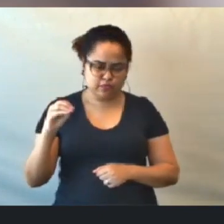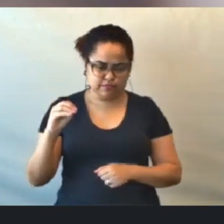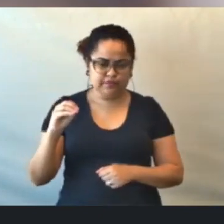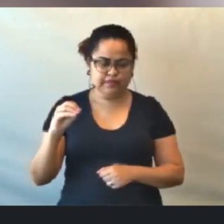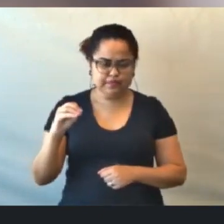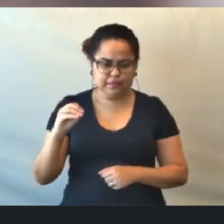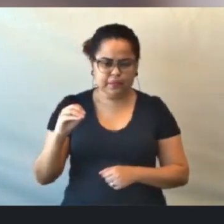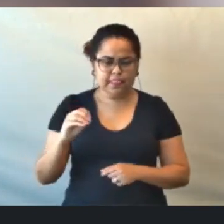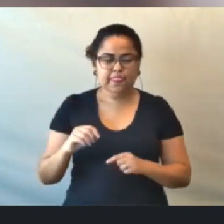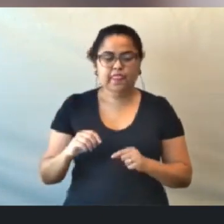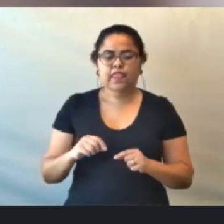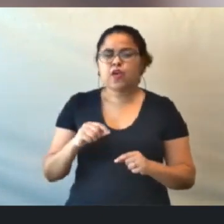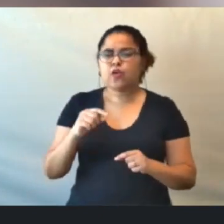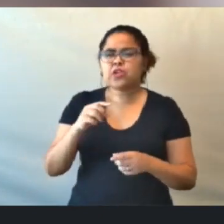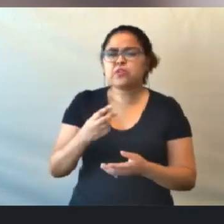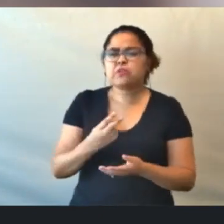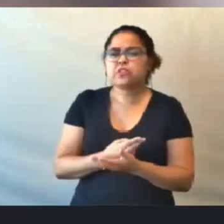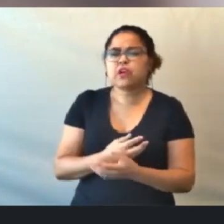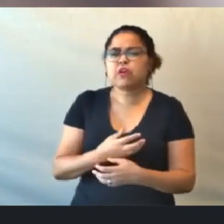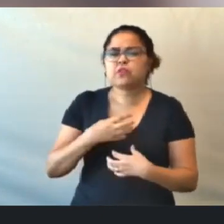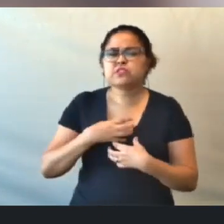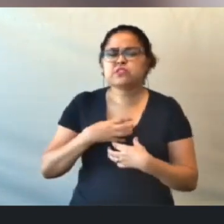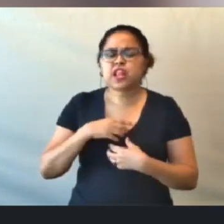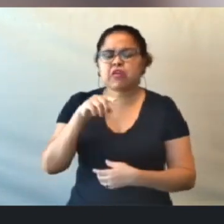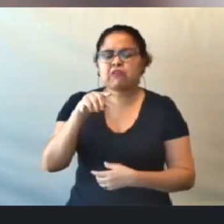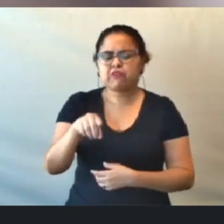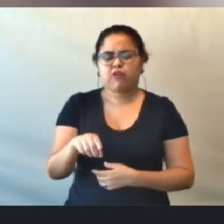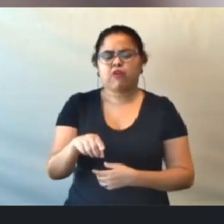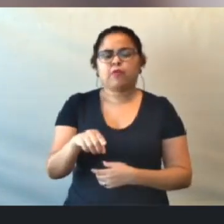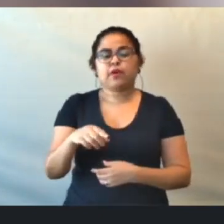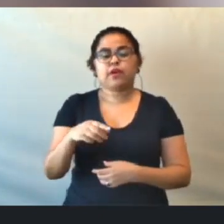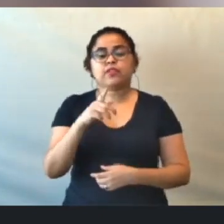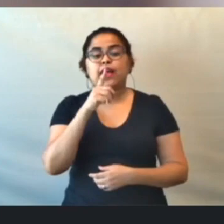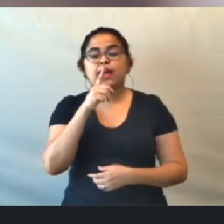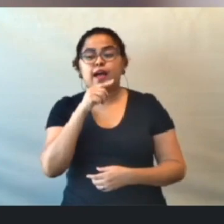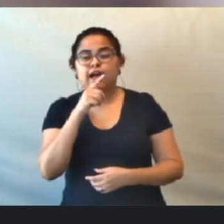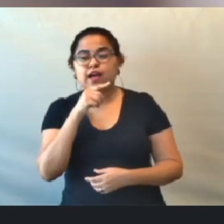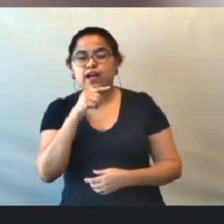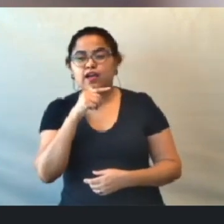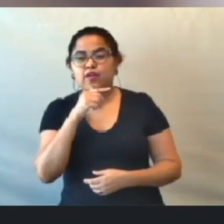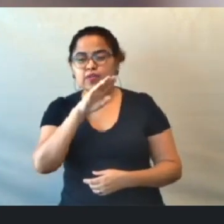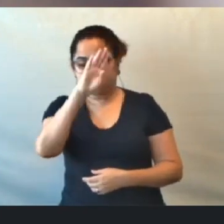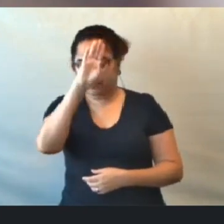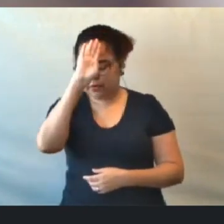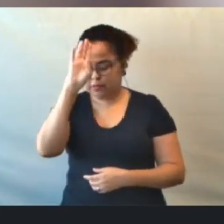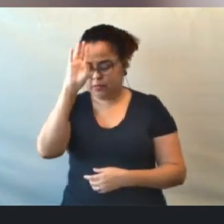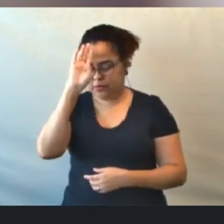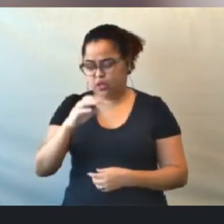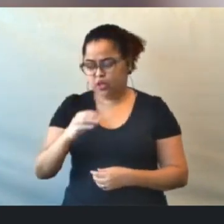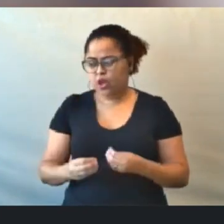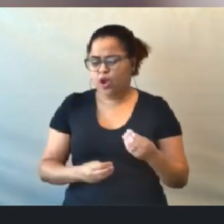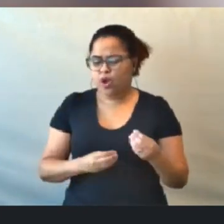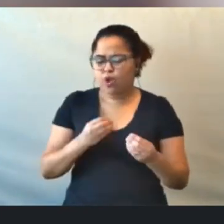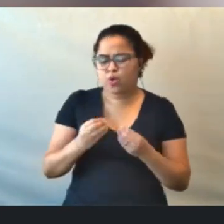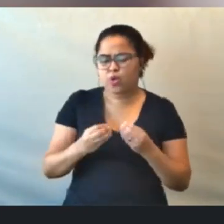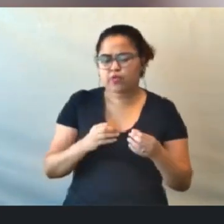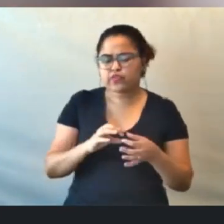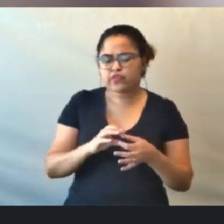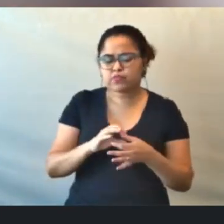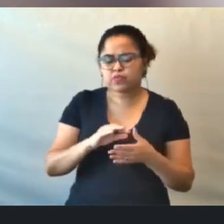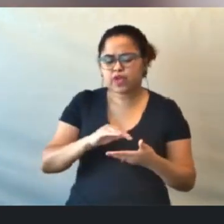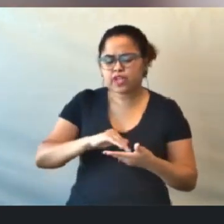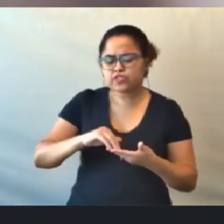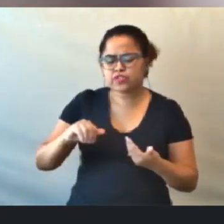ser feito com relação à água da Pampulha? Como nós vamos tirar o fósforo da água da Pampulha? Esse